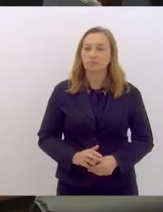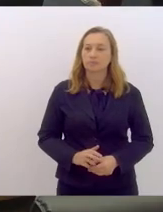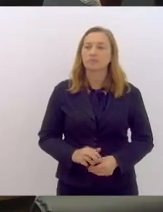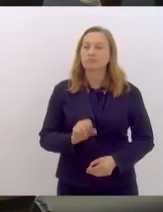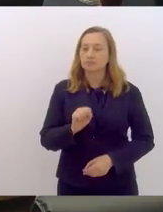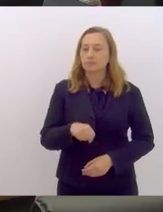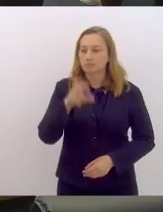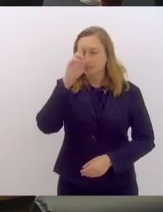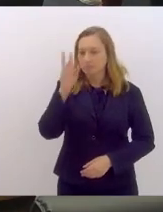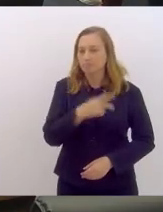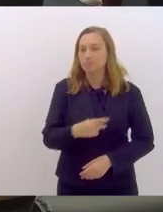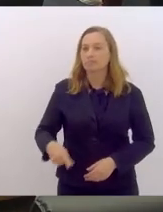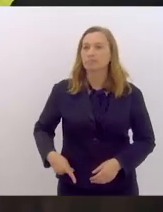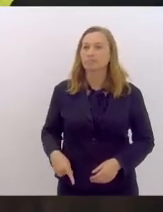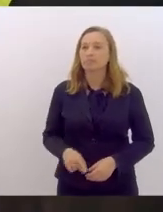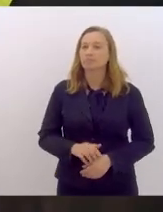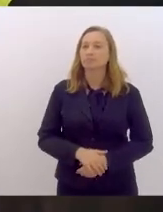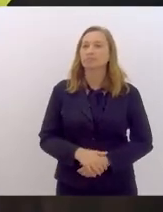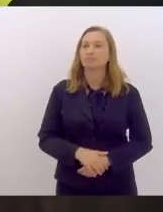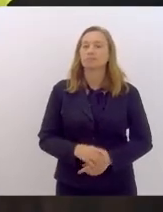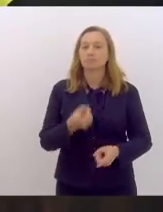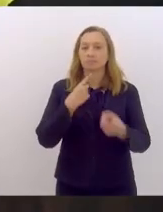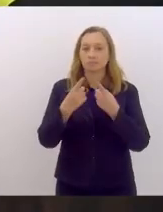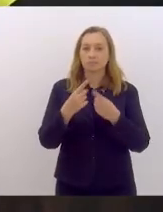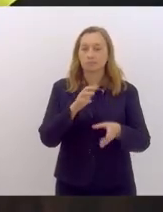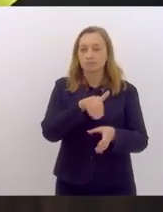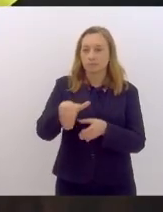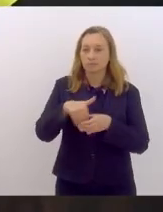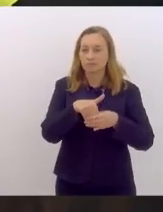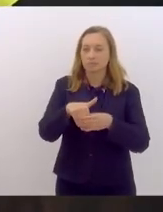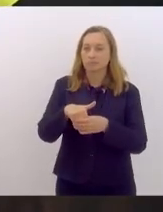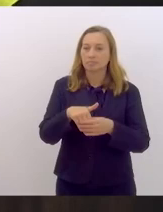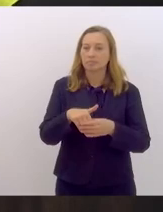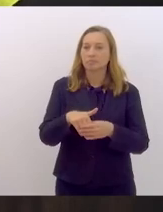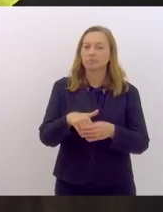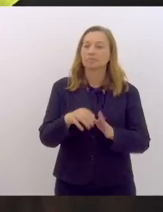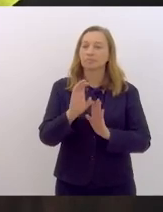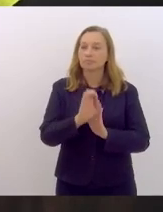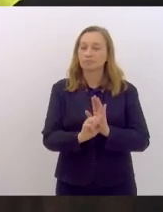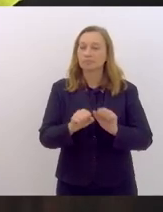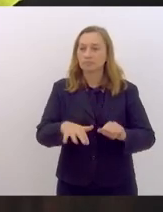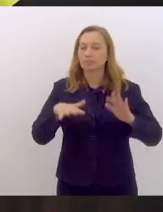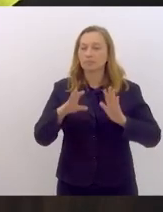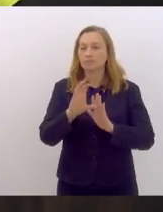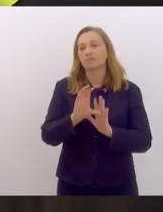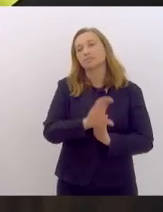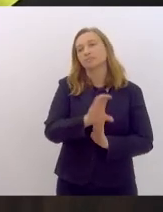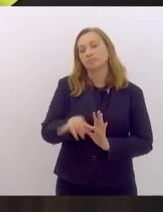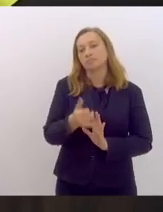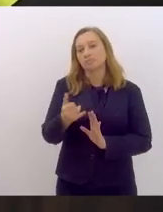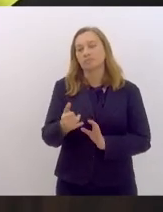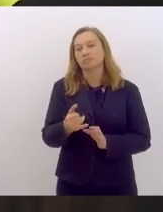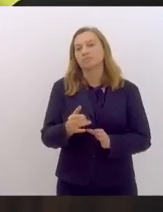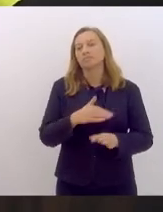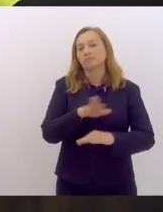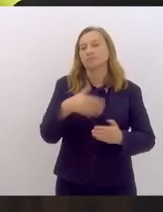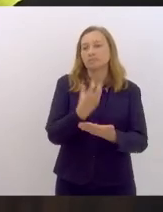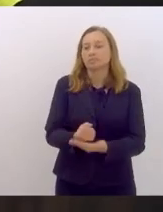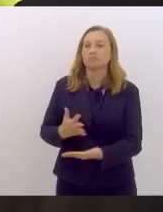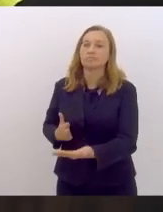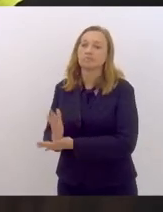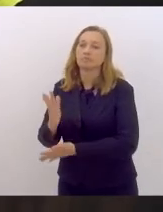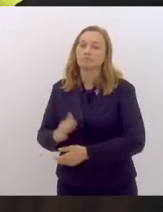Favorável, presidenta. Com os pareceres emitidos, em votação as emendas da Comissão de Constituição e Justiça. Os que aprovam, permaneçam como